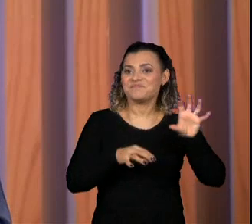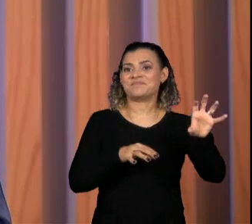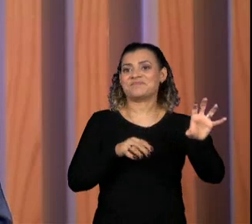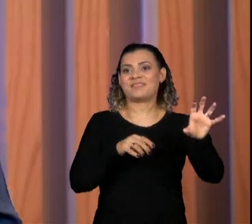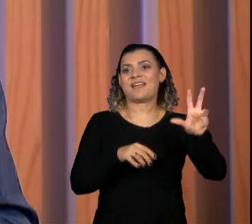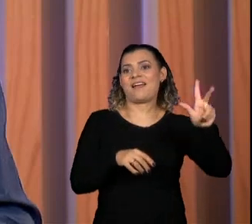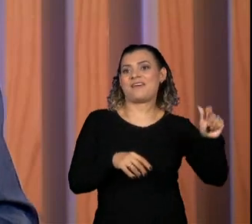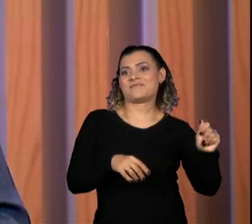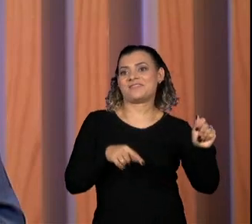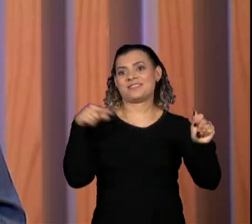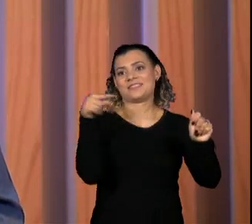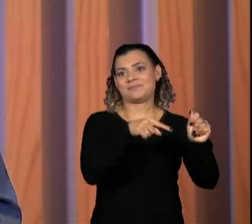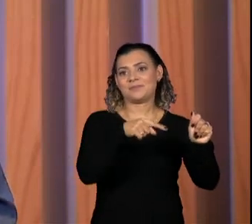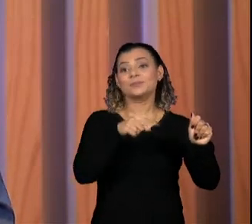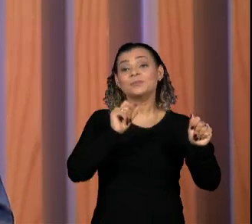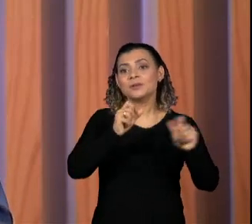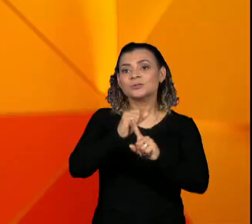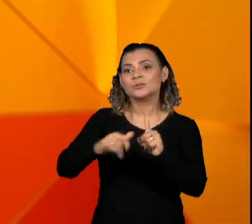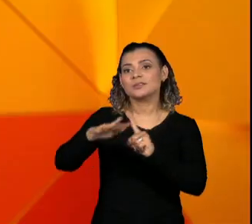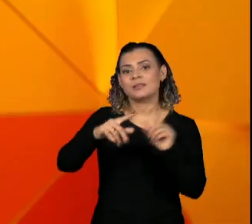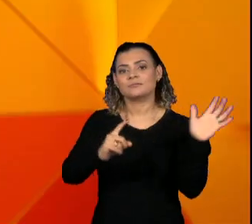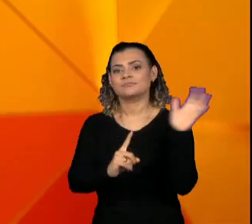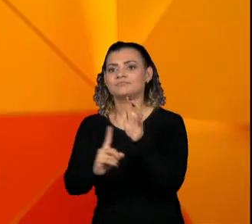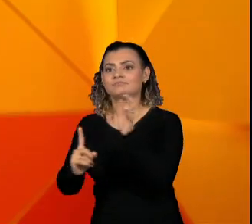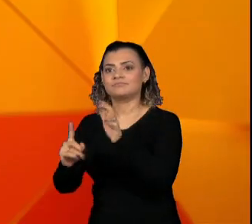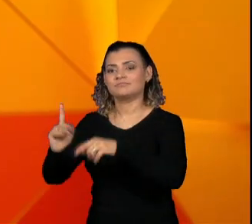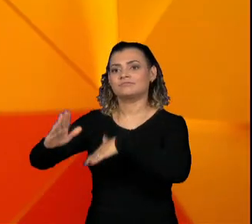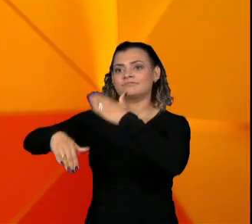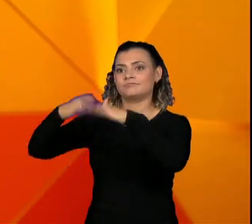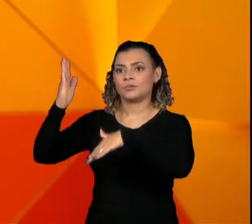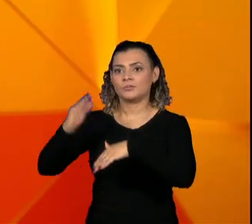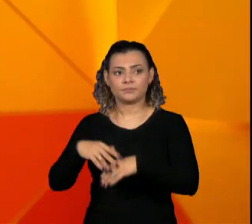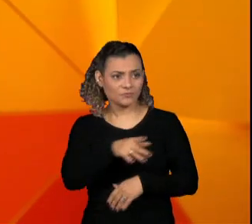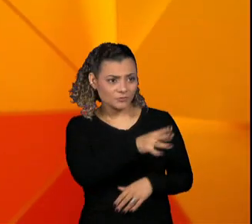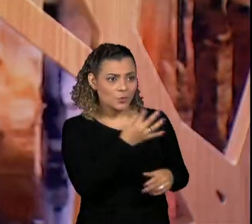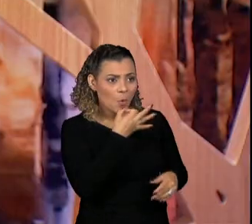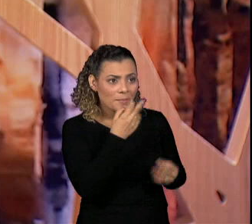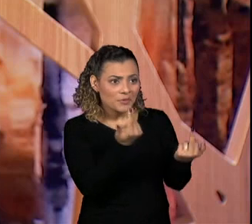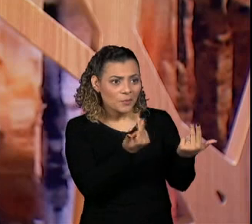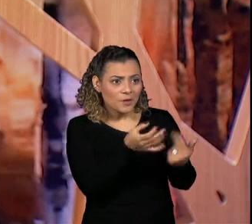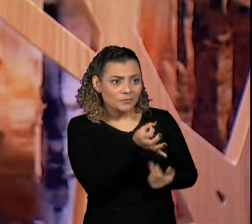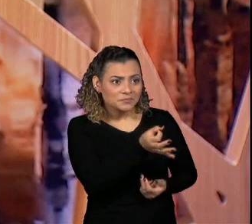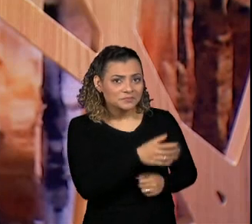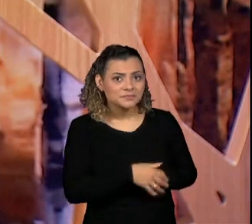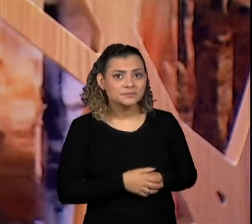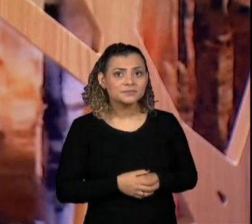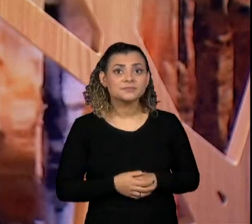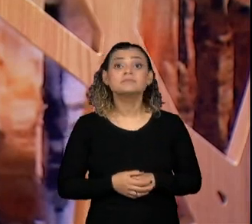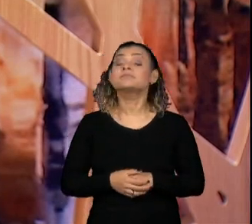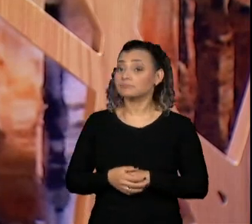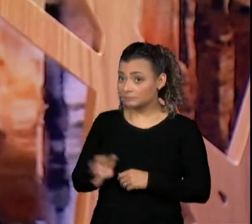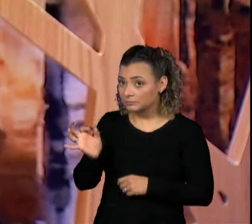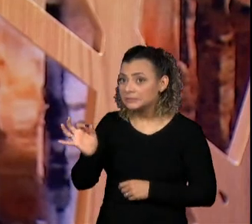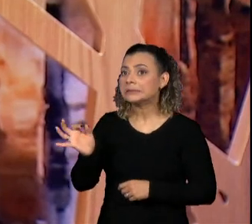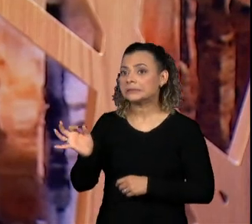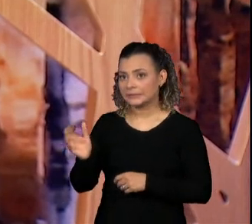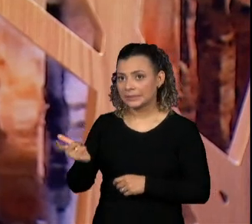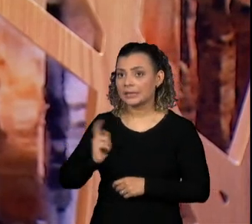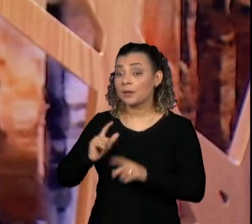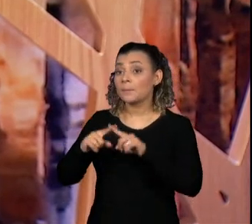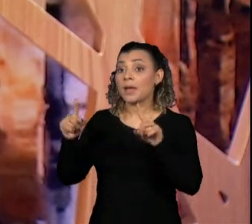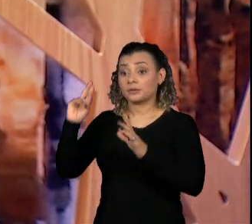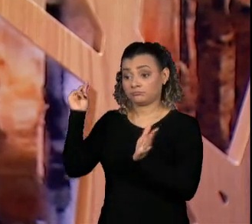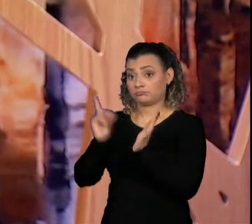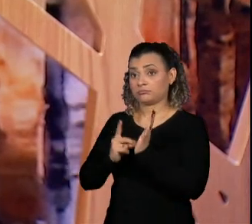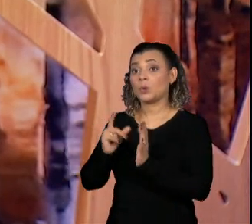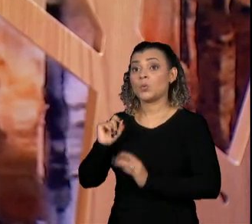dessas diásporas africanas na formação da nossa sociedade. Nádia, você tem o mesmo entendimento que o Tadeu? Tenho sim, mas eu parto do